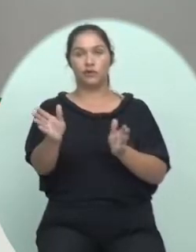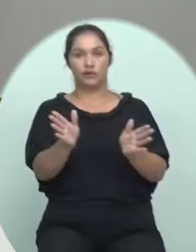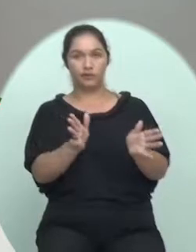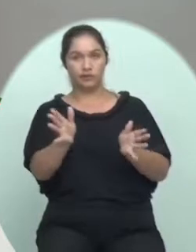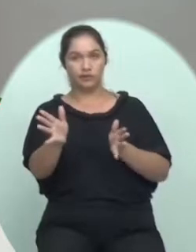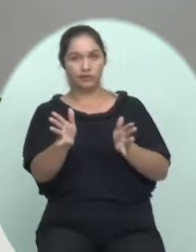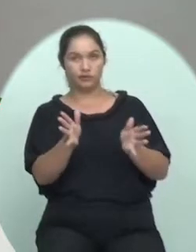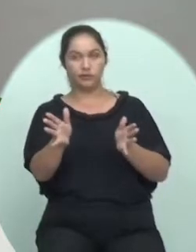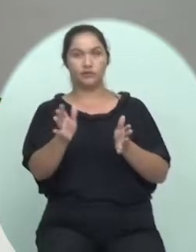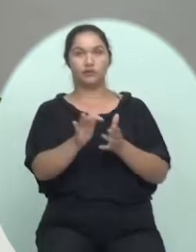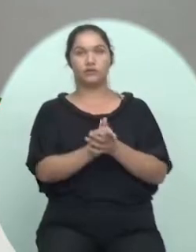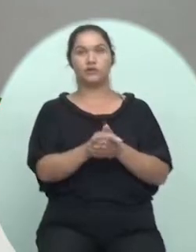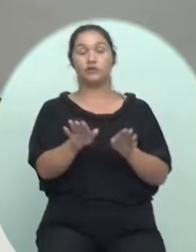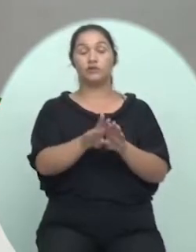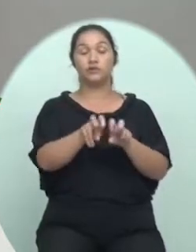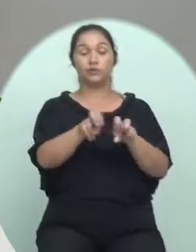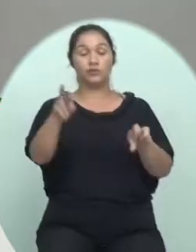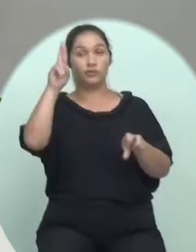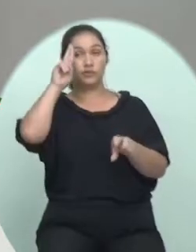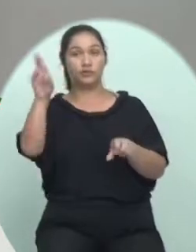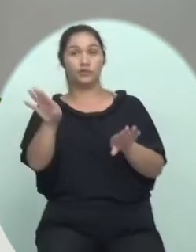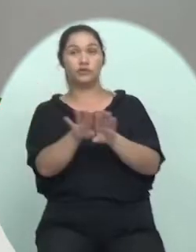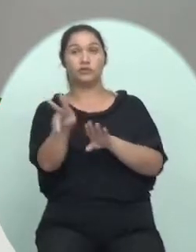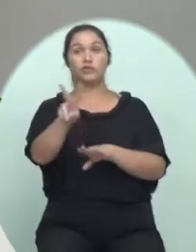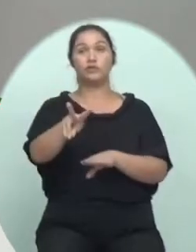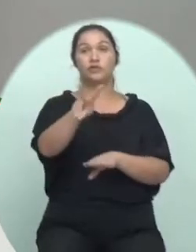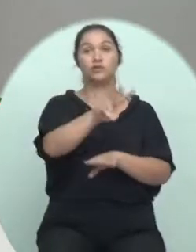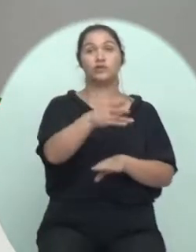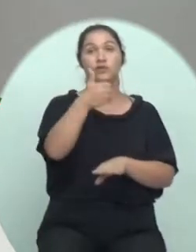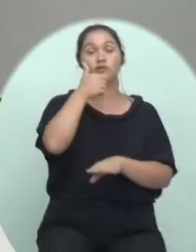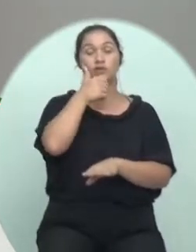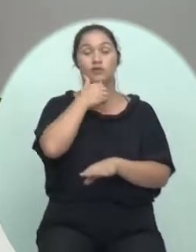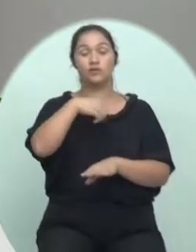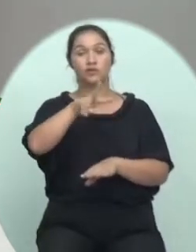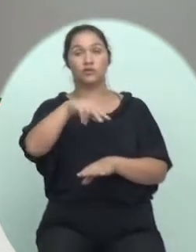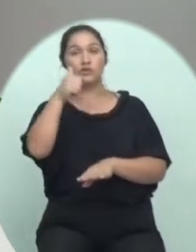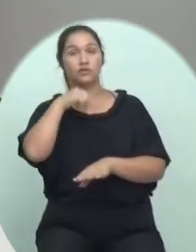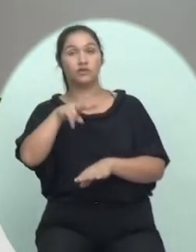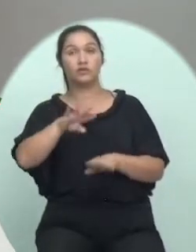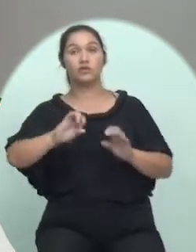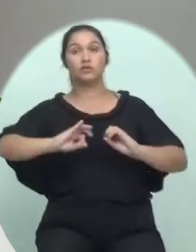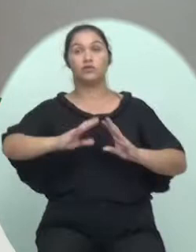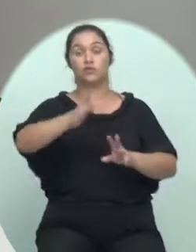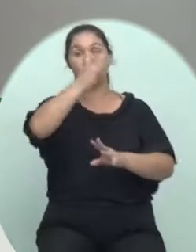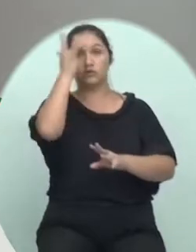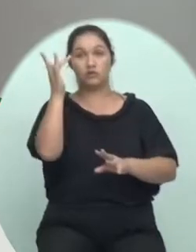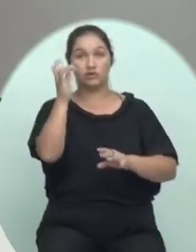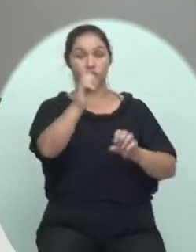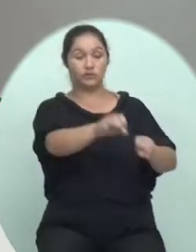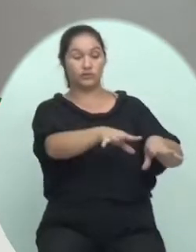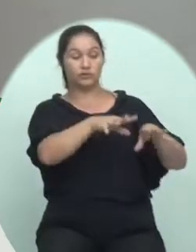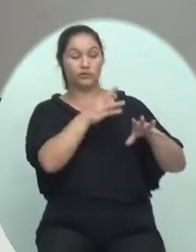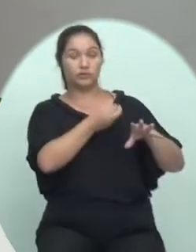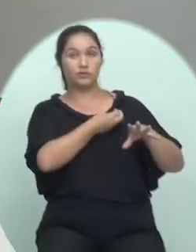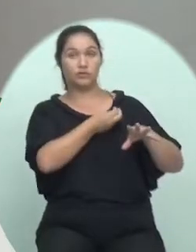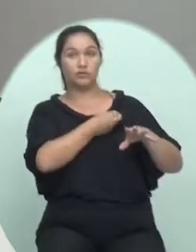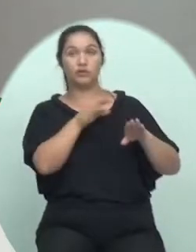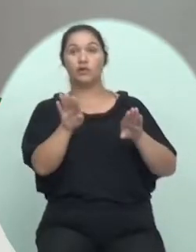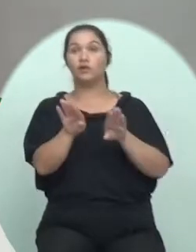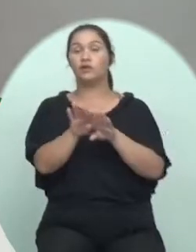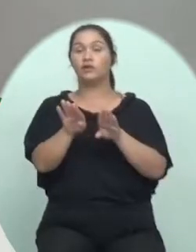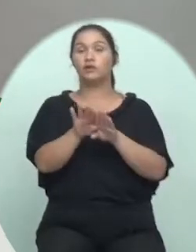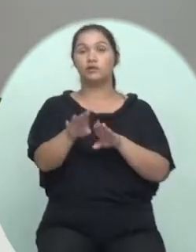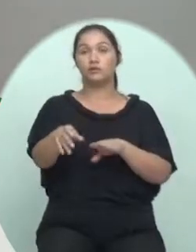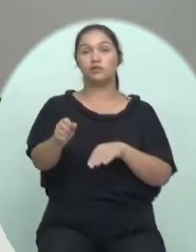vereadores, vereadoras, a todo o público que nos assiste desse plenário, pelas galerias dessa casa e também pelas